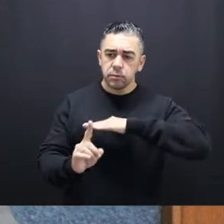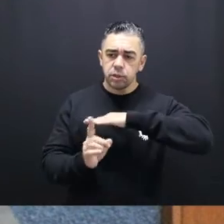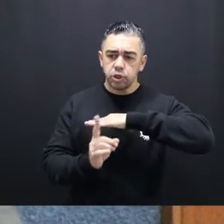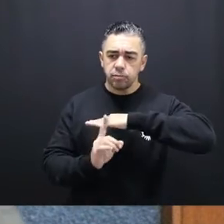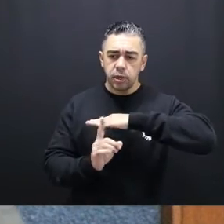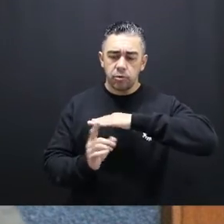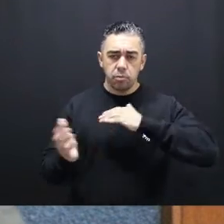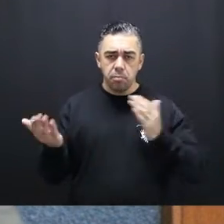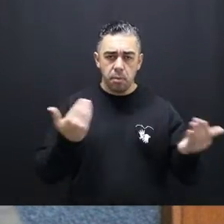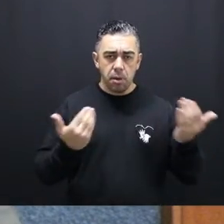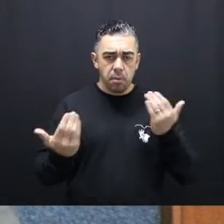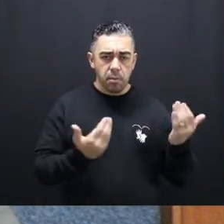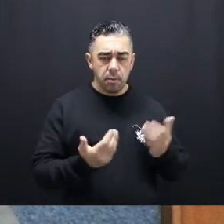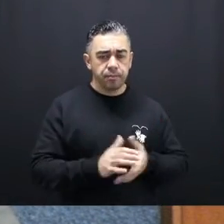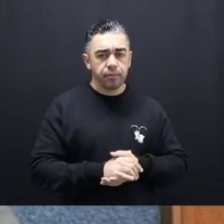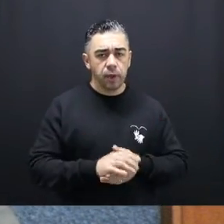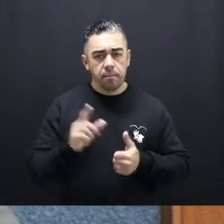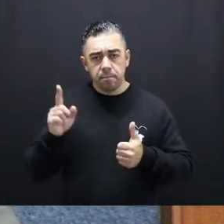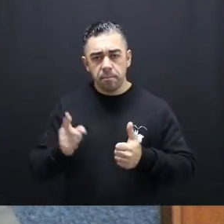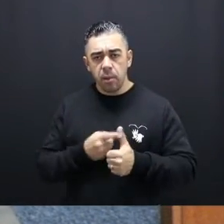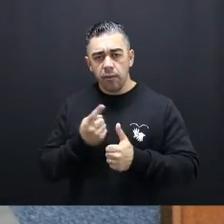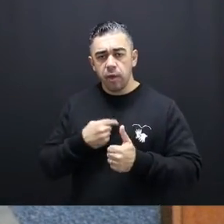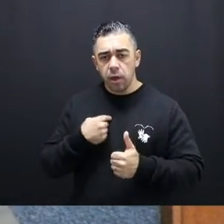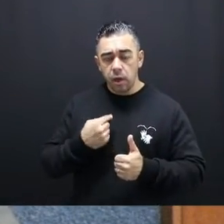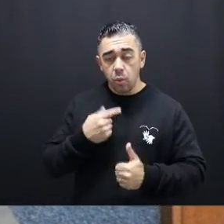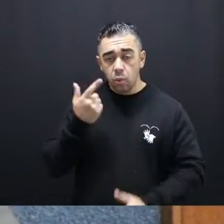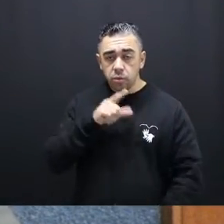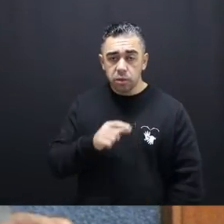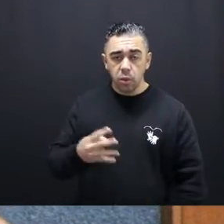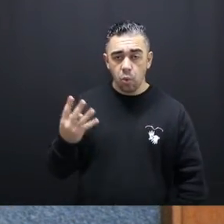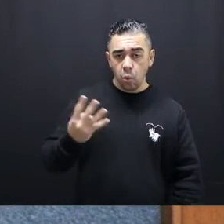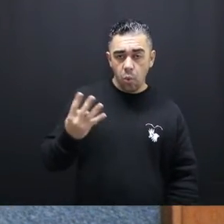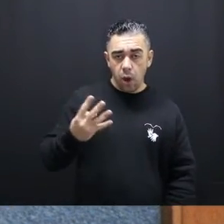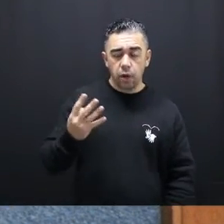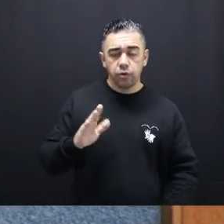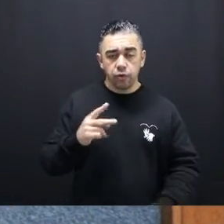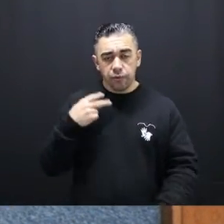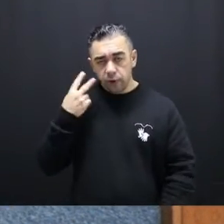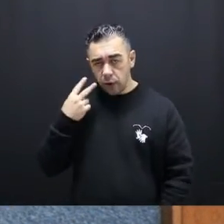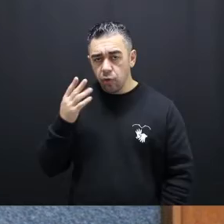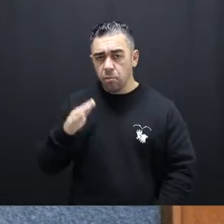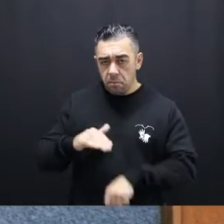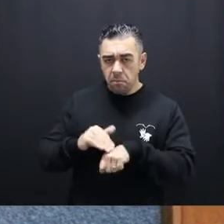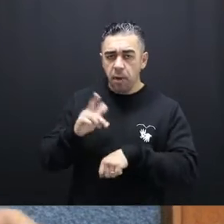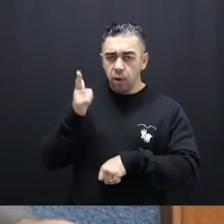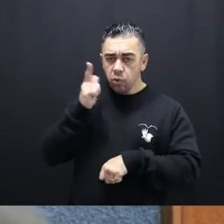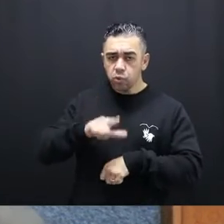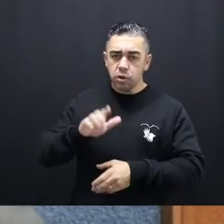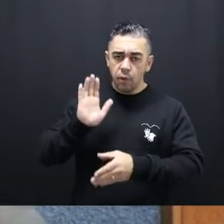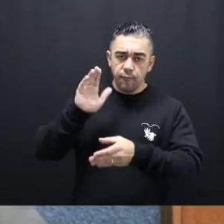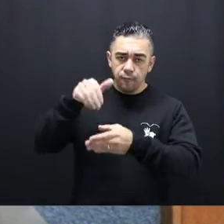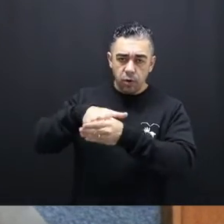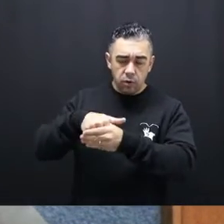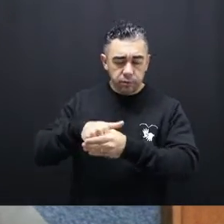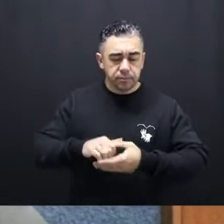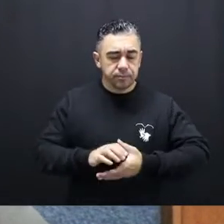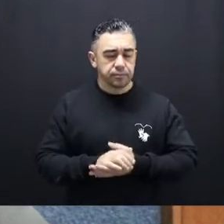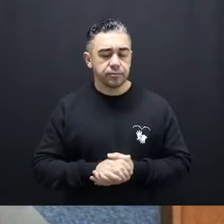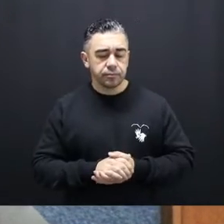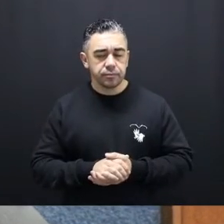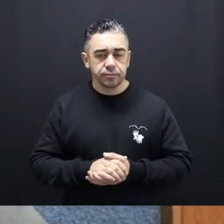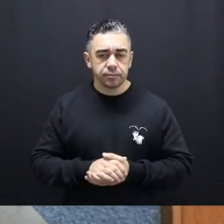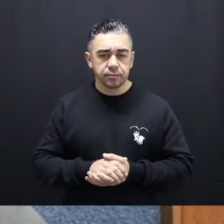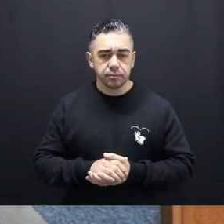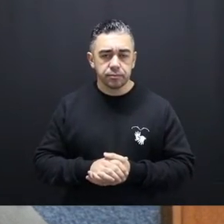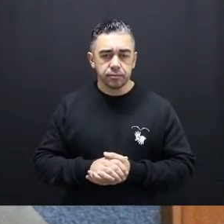eu entrei a primeira vez você no quarto Vereador mais votado de são as penas é a frequência